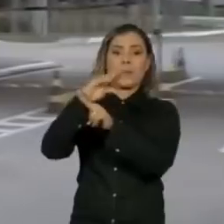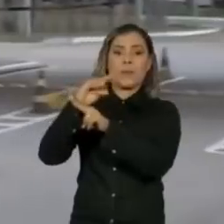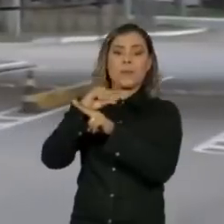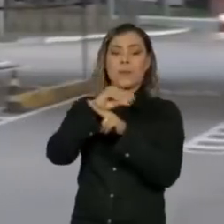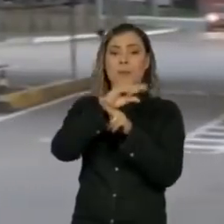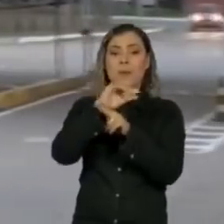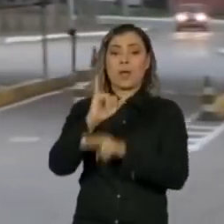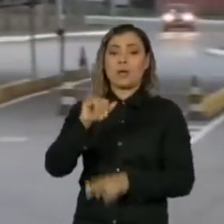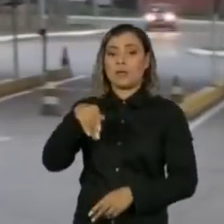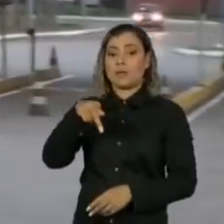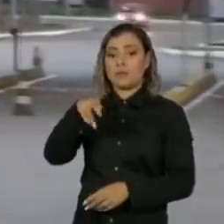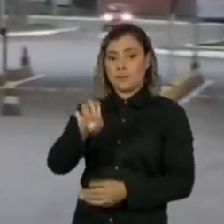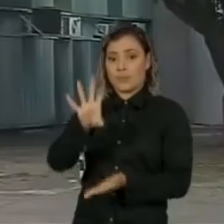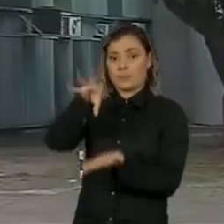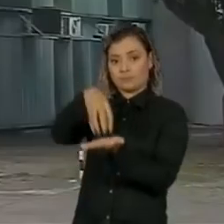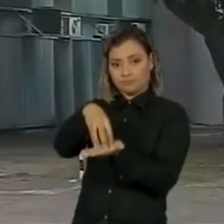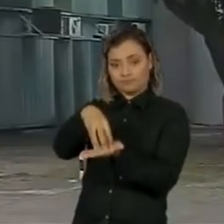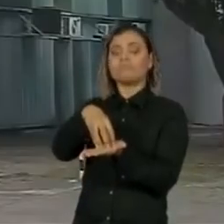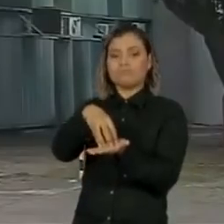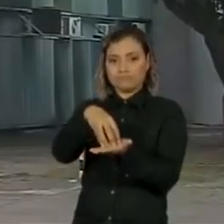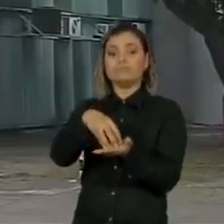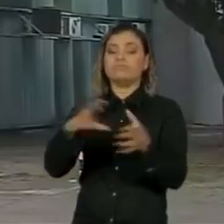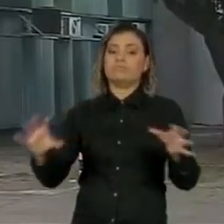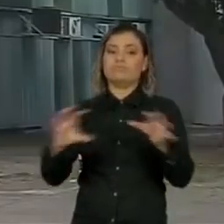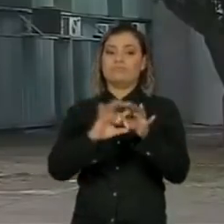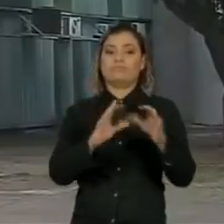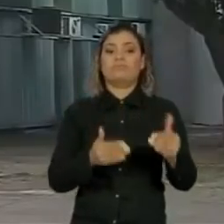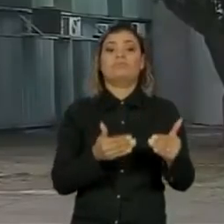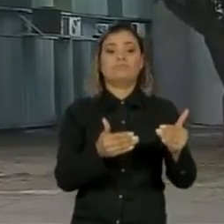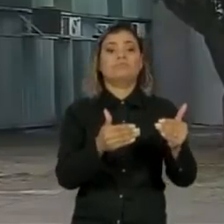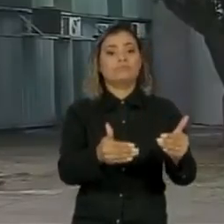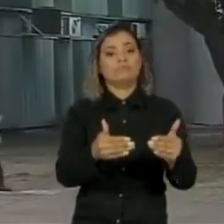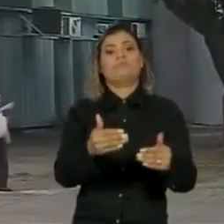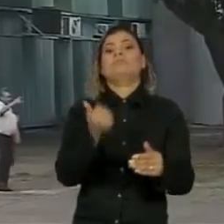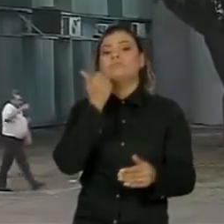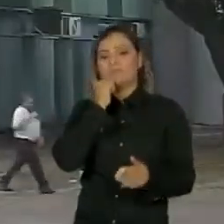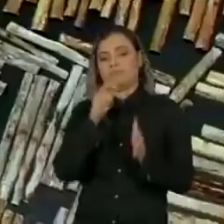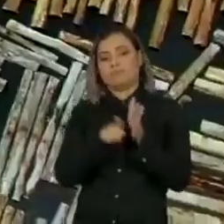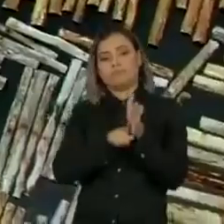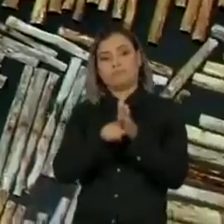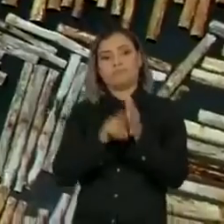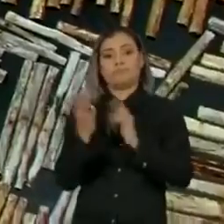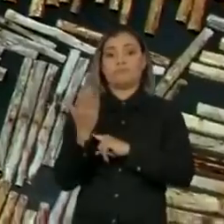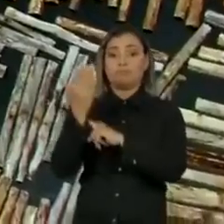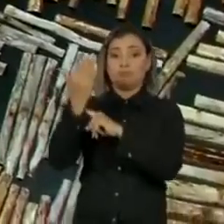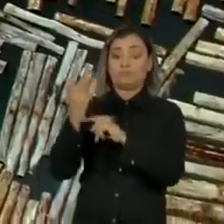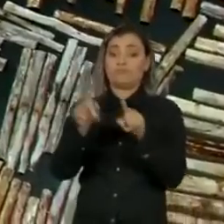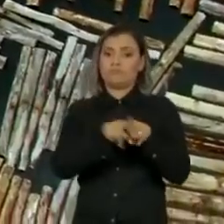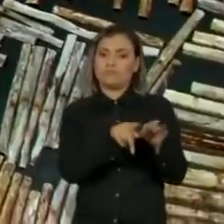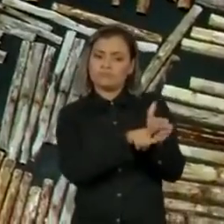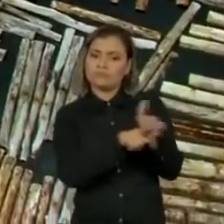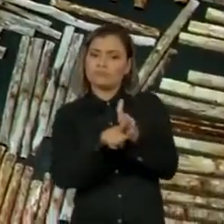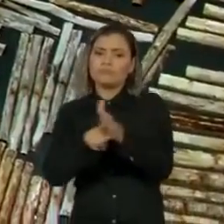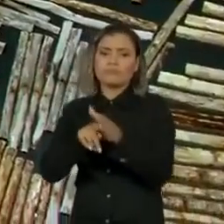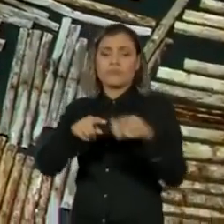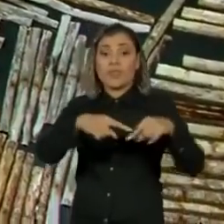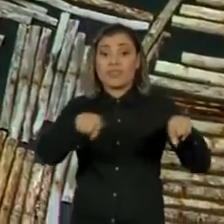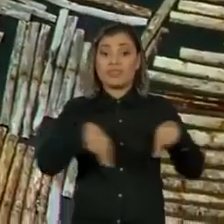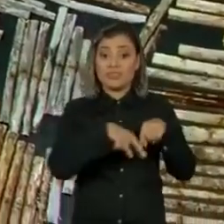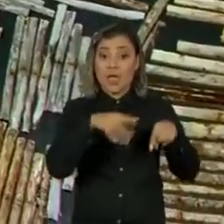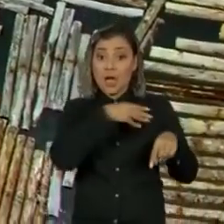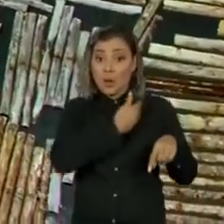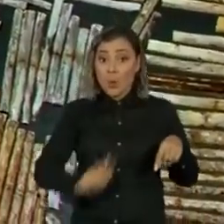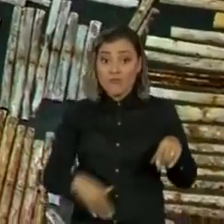o Instituto de Pesquisas Espaciais, ligado ao Ministério da Ciência. Segundo pesquisadores, a grilagem de terras públicas